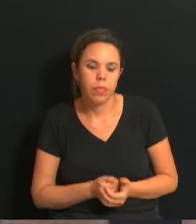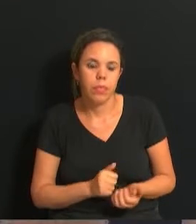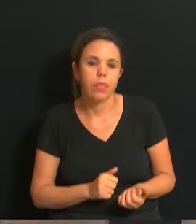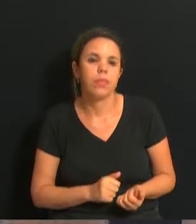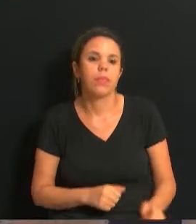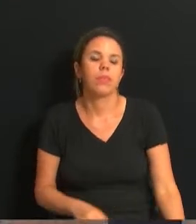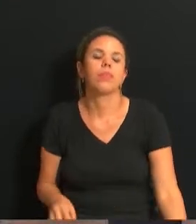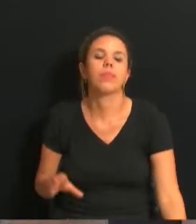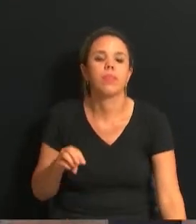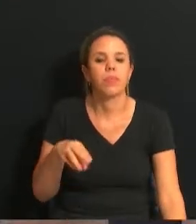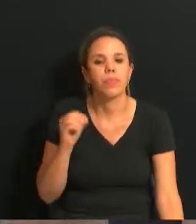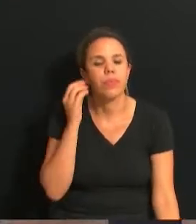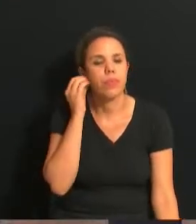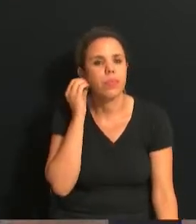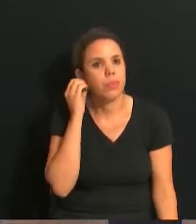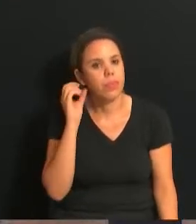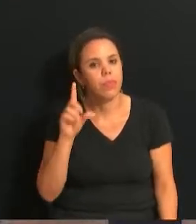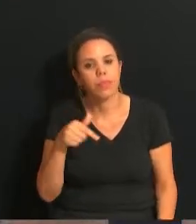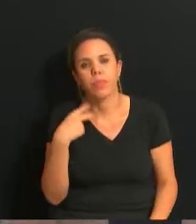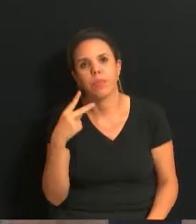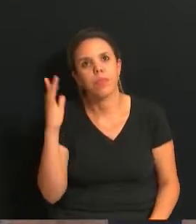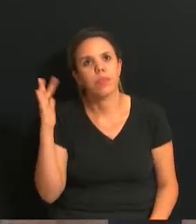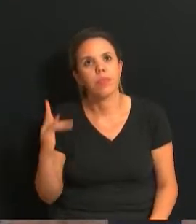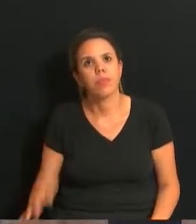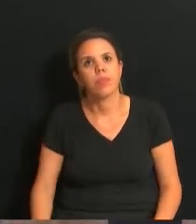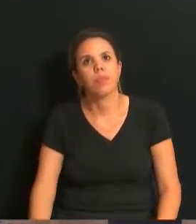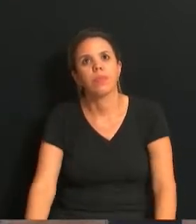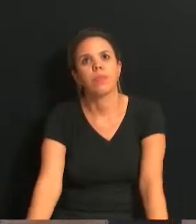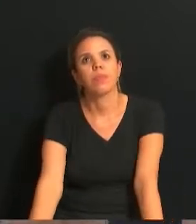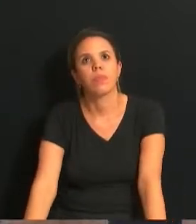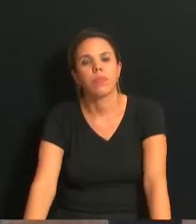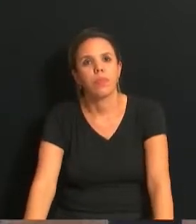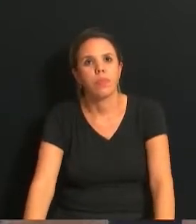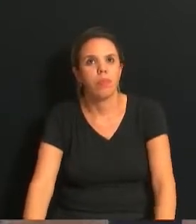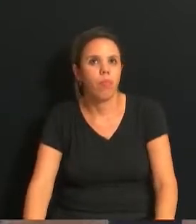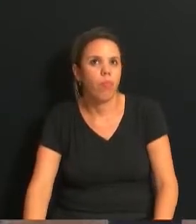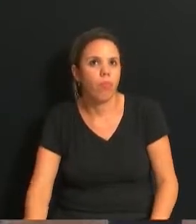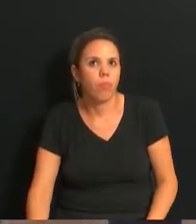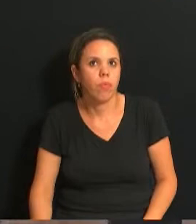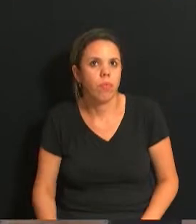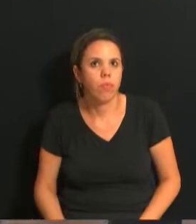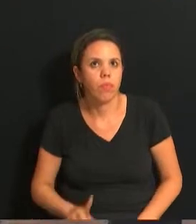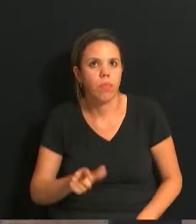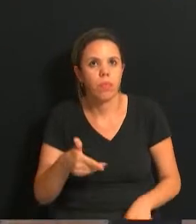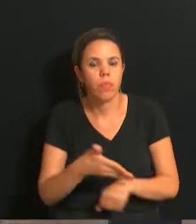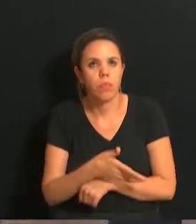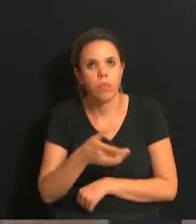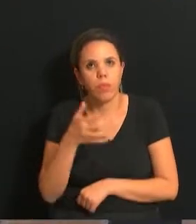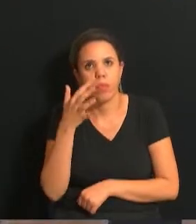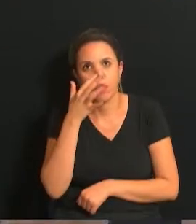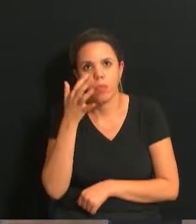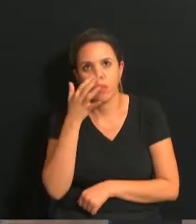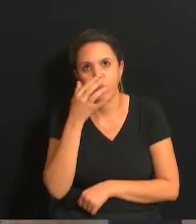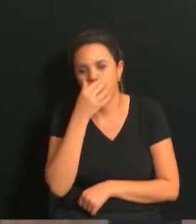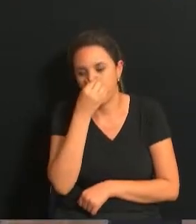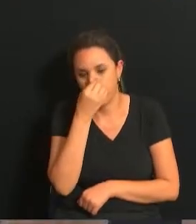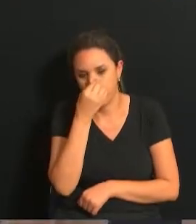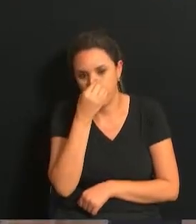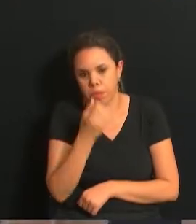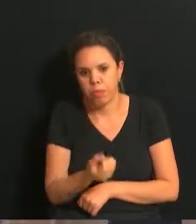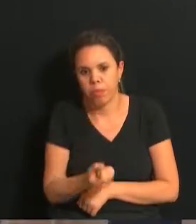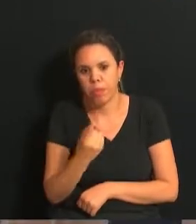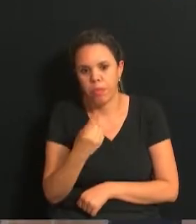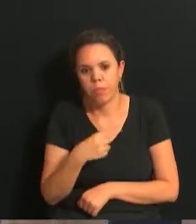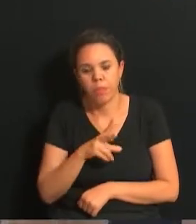vou passar depois para a vereadora Guida, mas, Guida, eu fiquei assim, depois dessa visita, para mim, assim, ficou,